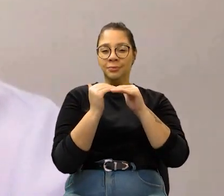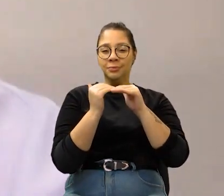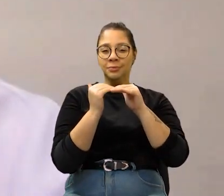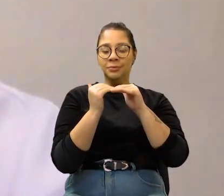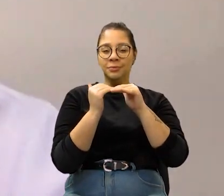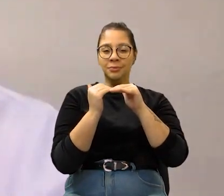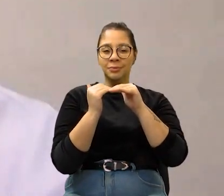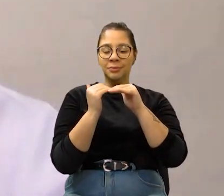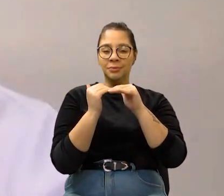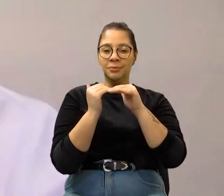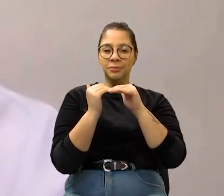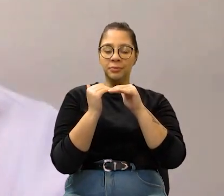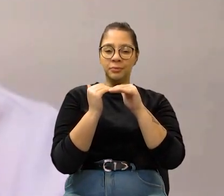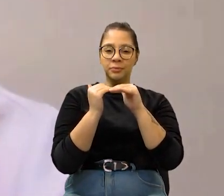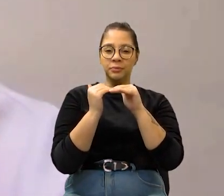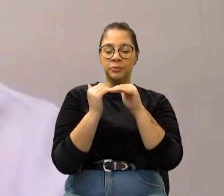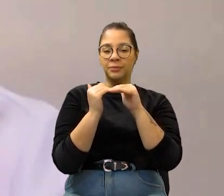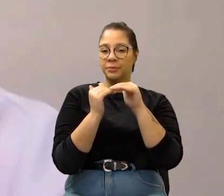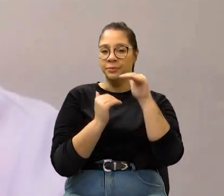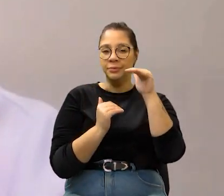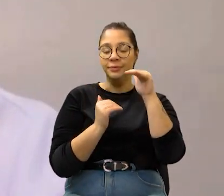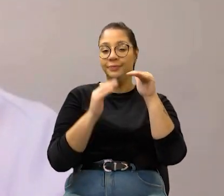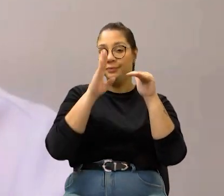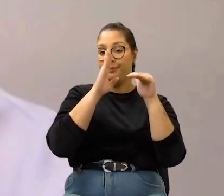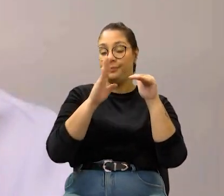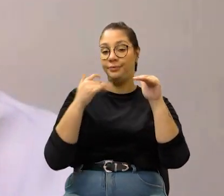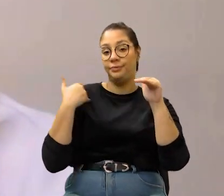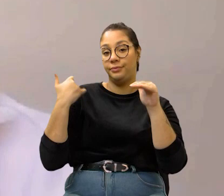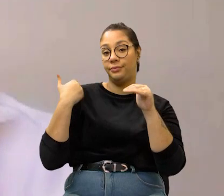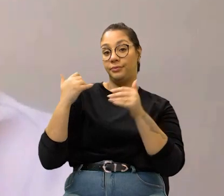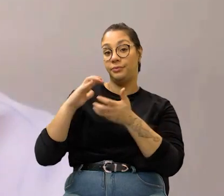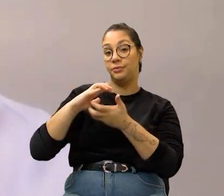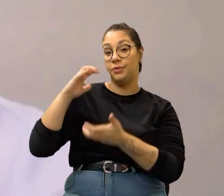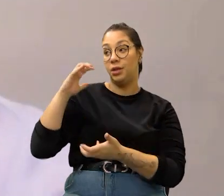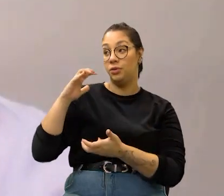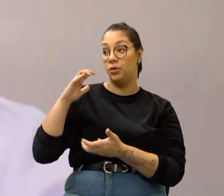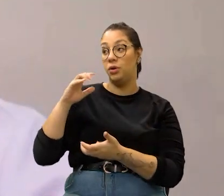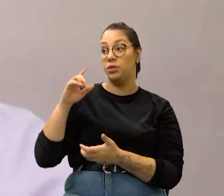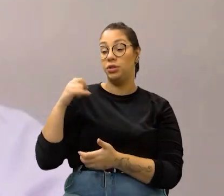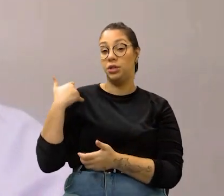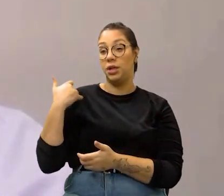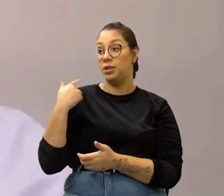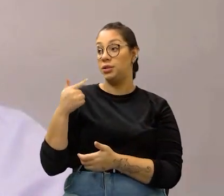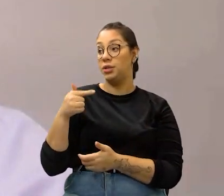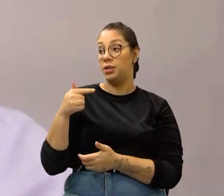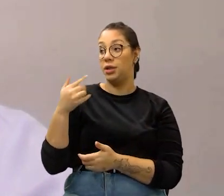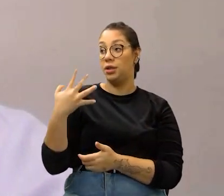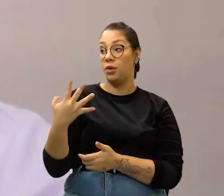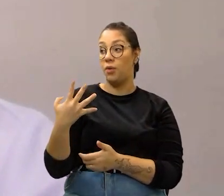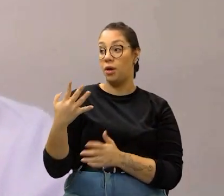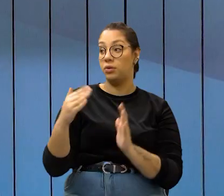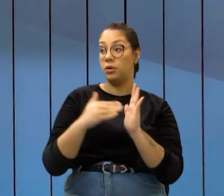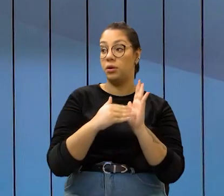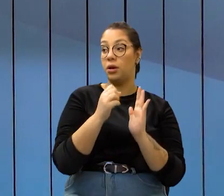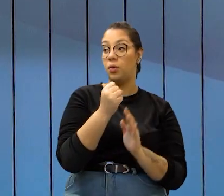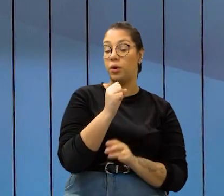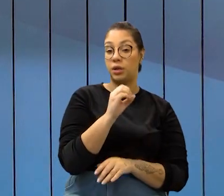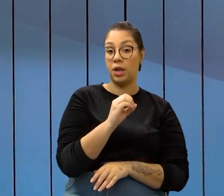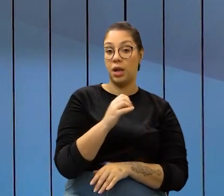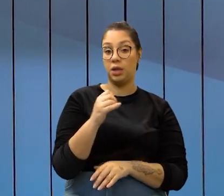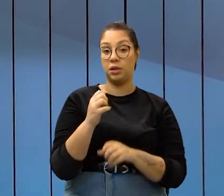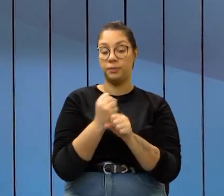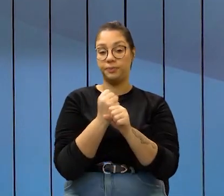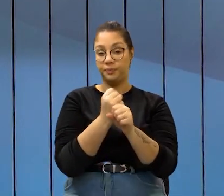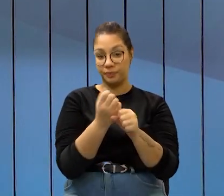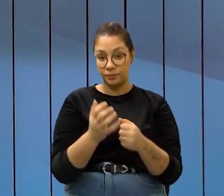pouco maior lá nos pacientes mais idosos, de 74 a 81 anos. Você falou aí sobre